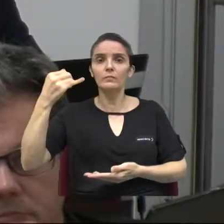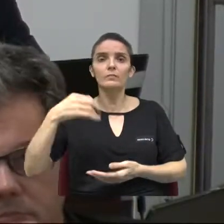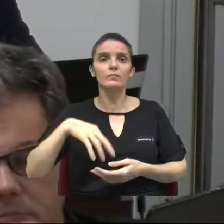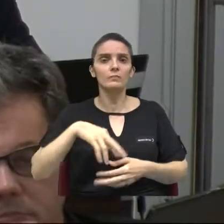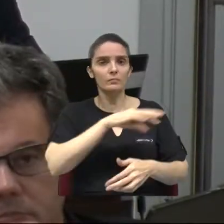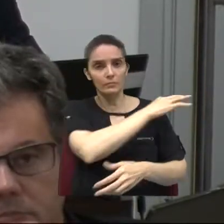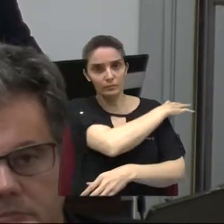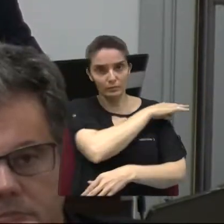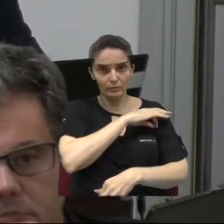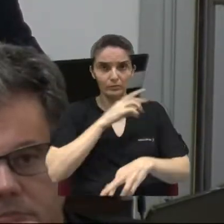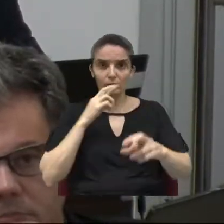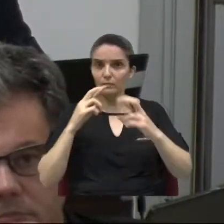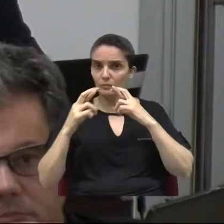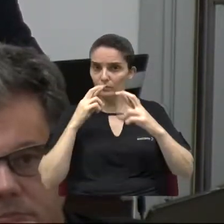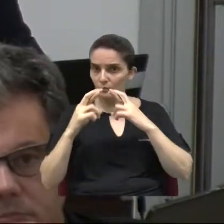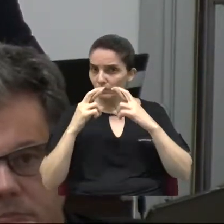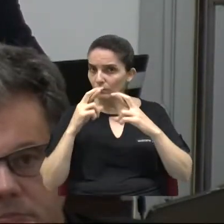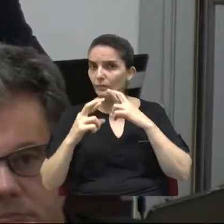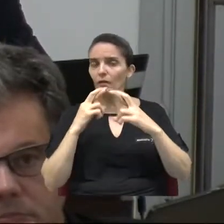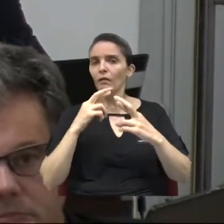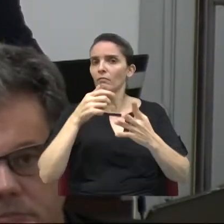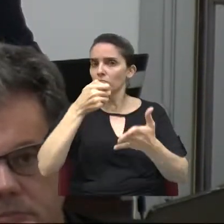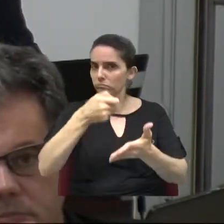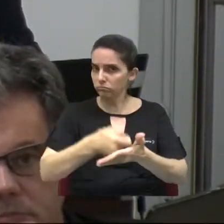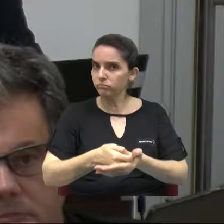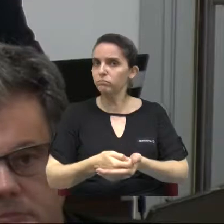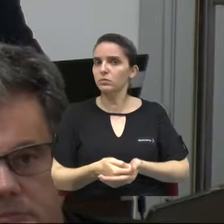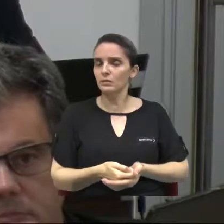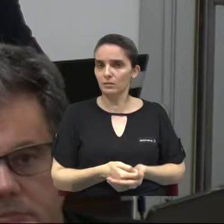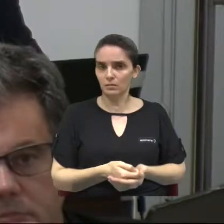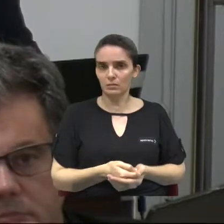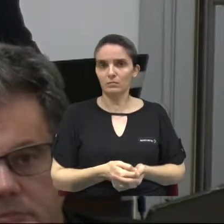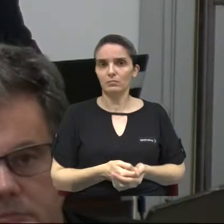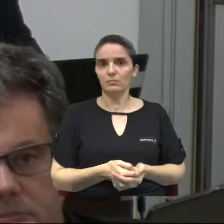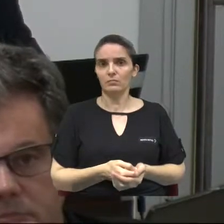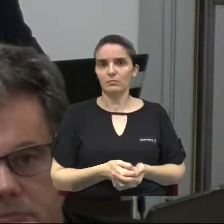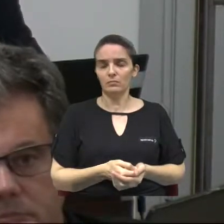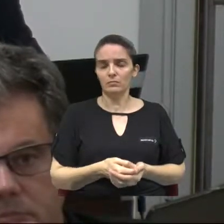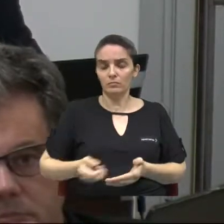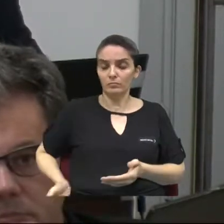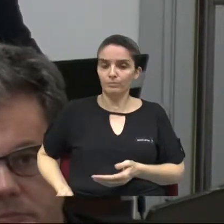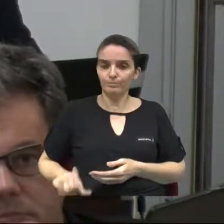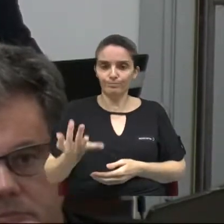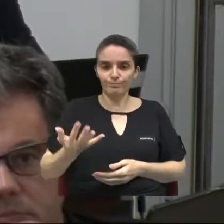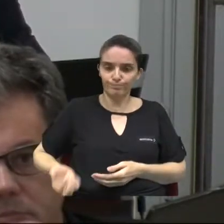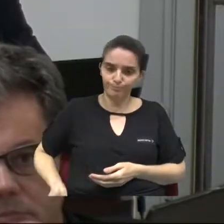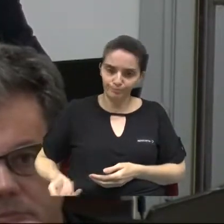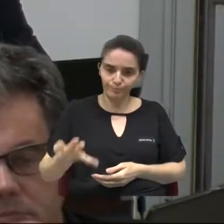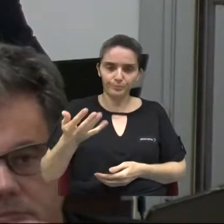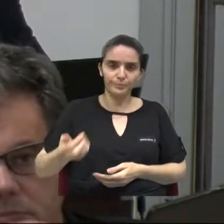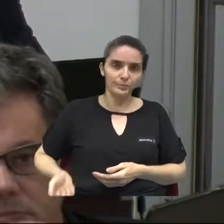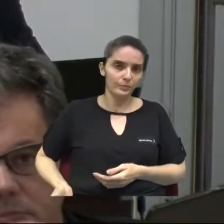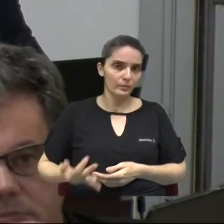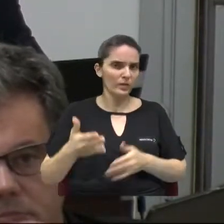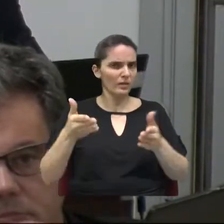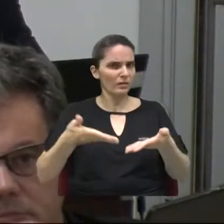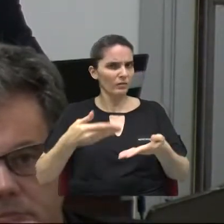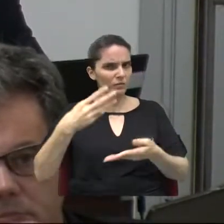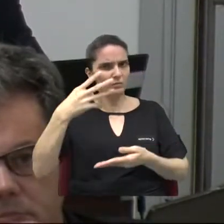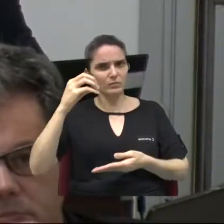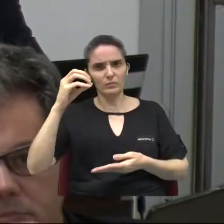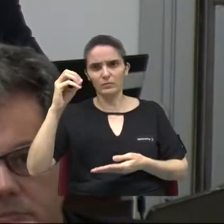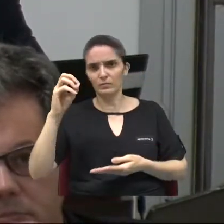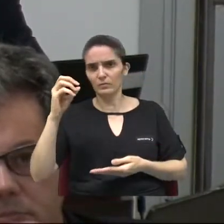reclamou muito de estar pagando essa dívida, de estar saindo esse dinheiro dos cofres públicos. E aí fala que pode fazer de 300 milhões?